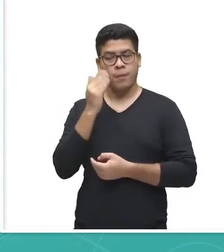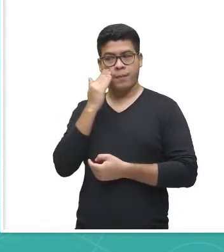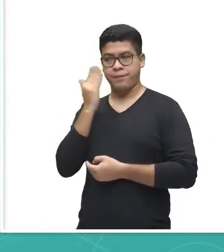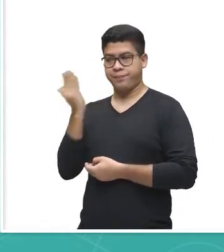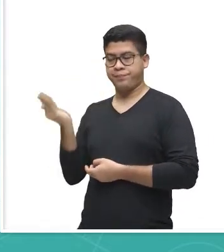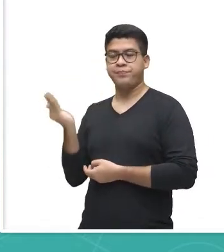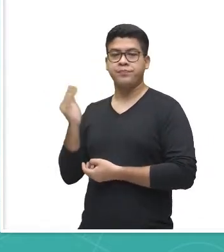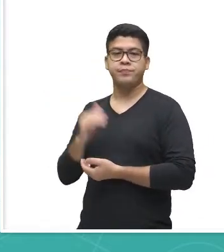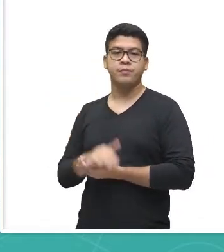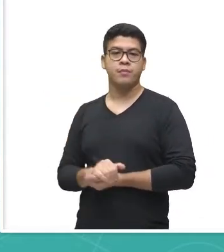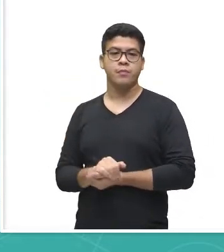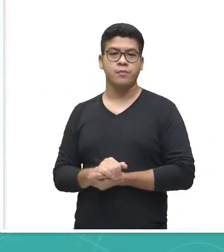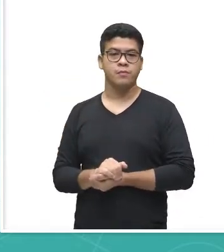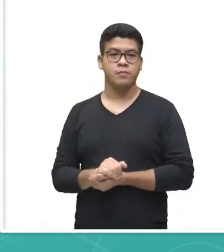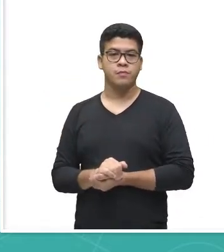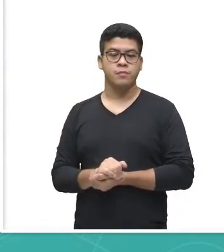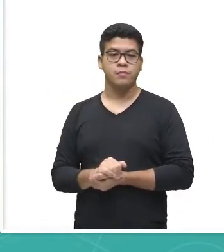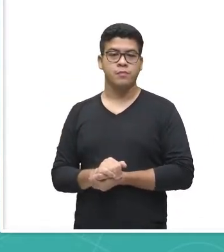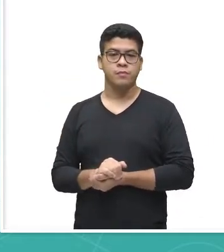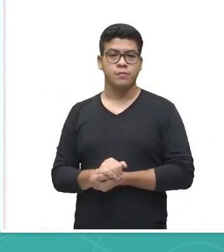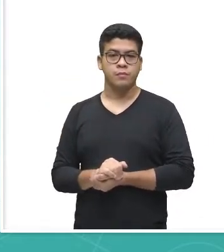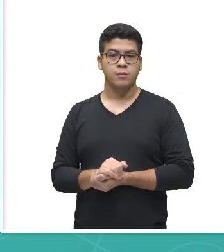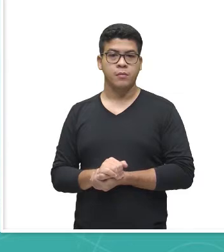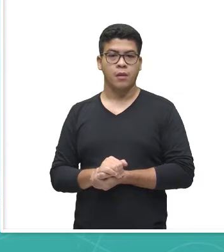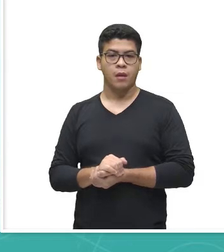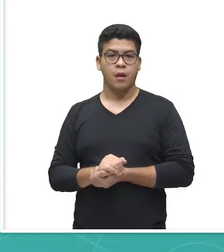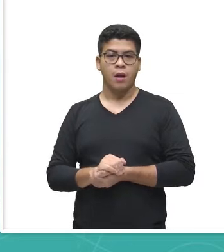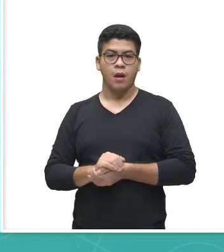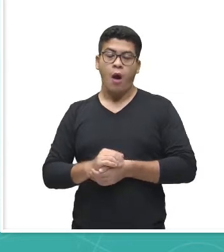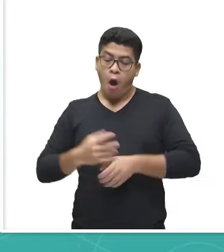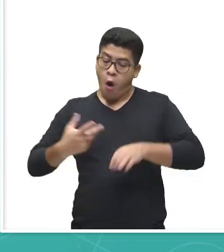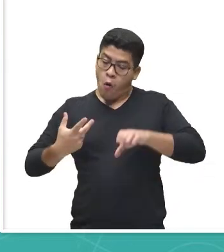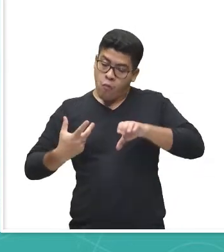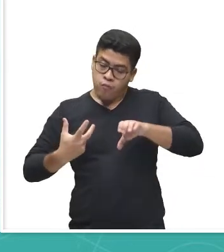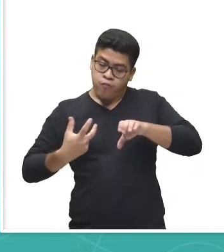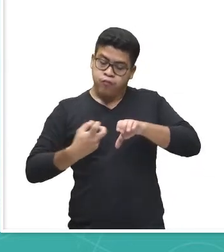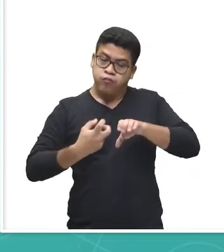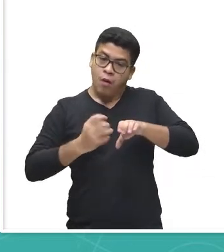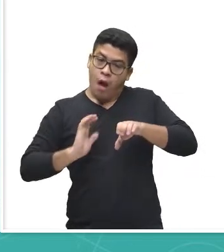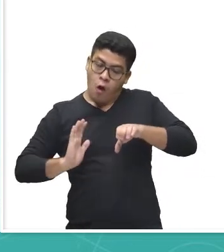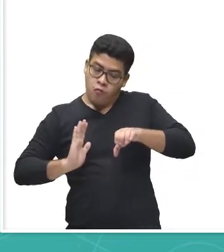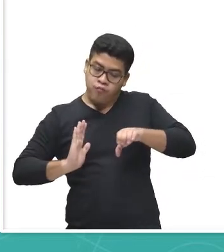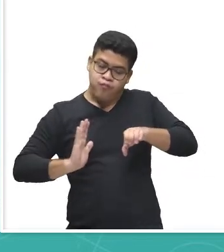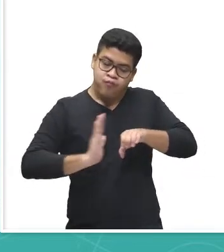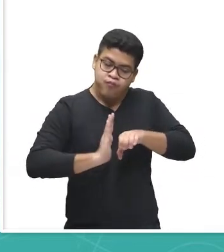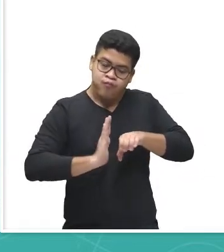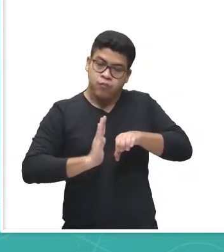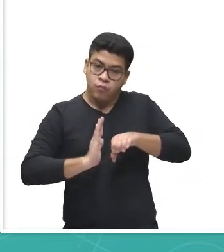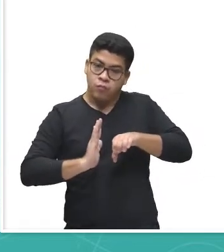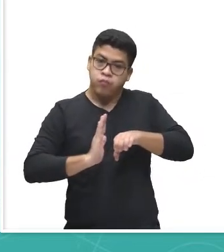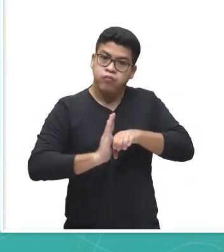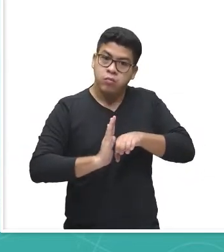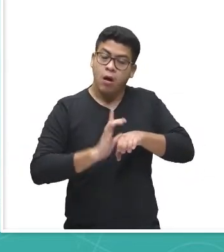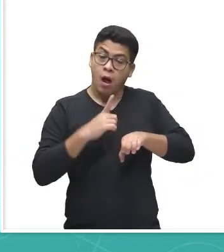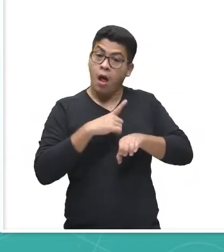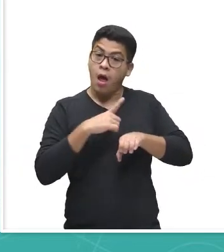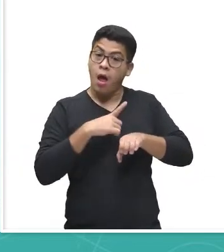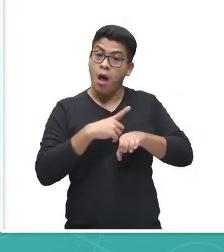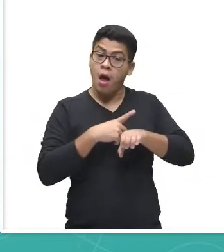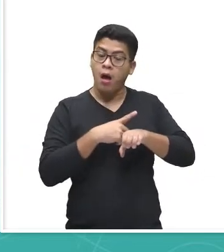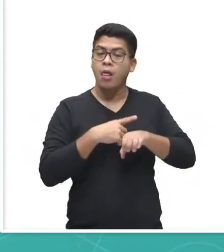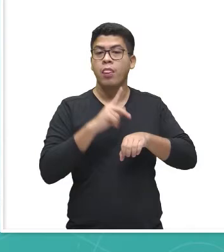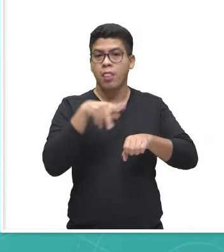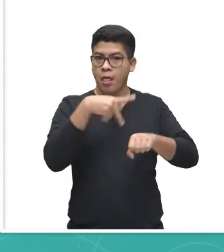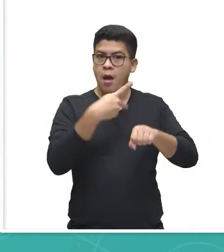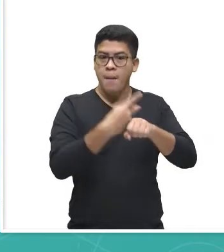ali a pressão e comprimiu o ar. Quando ele solta esse êmbolo, né, o ar ele volta ao seu